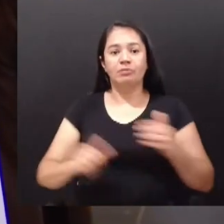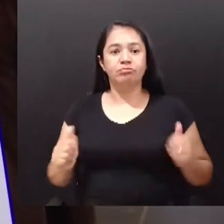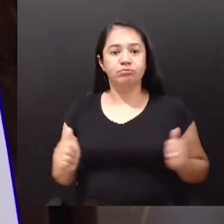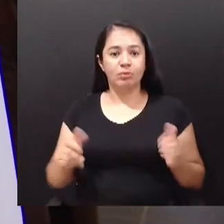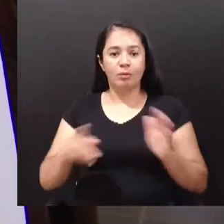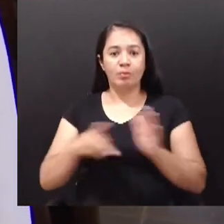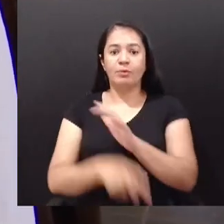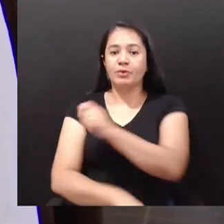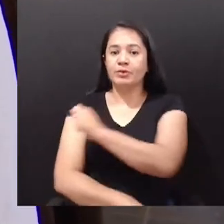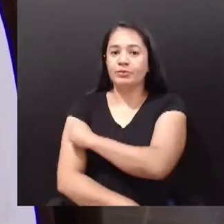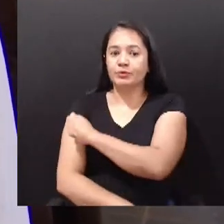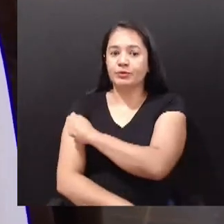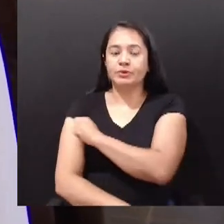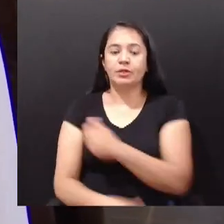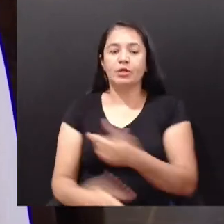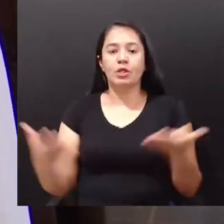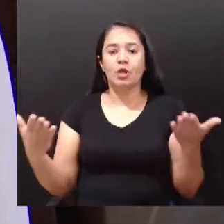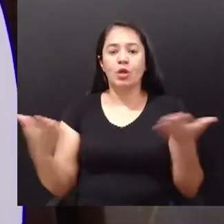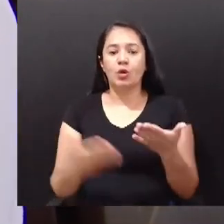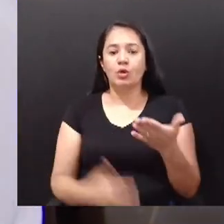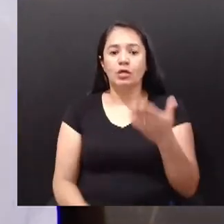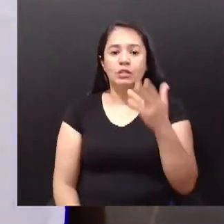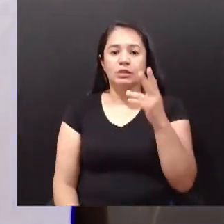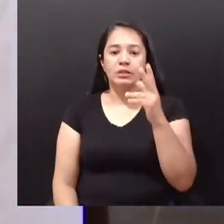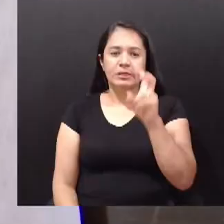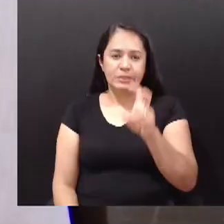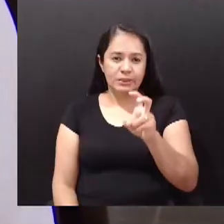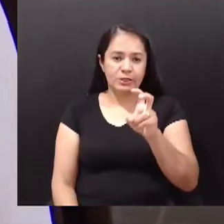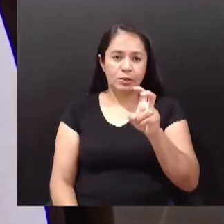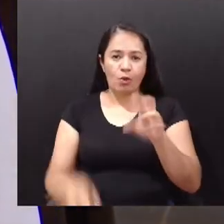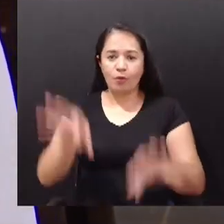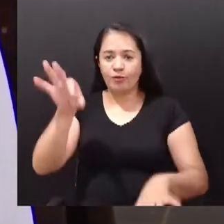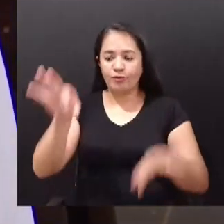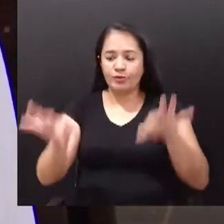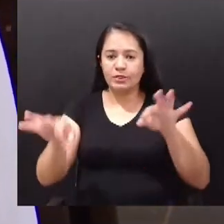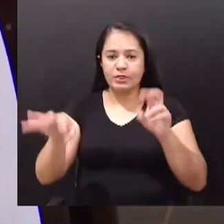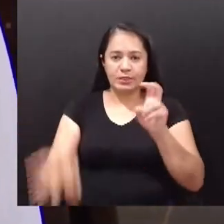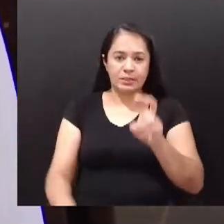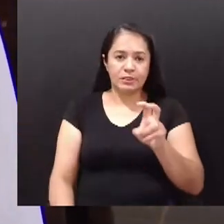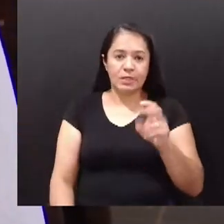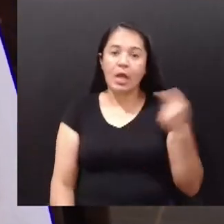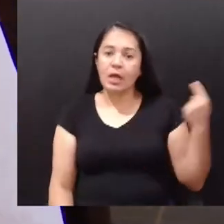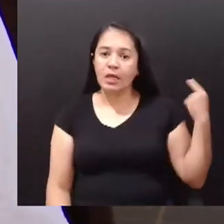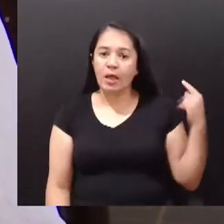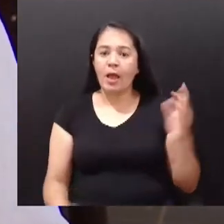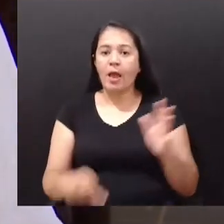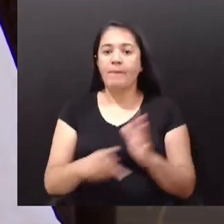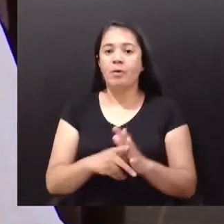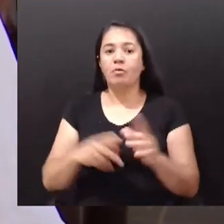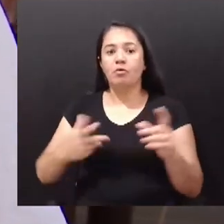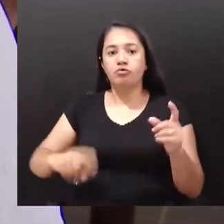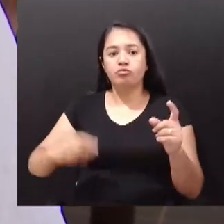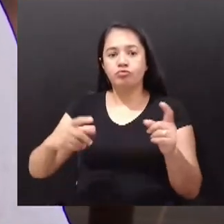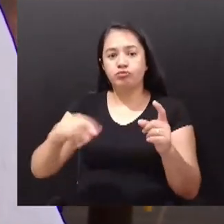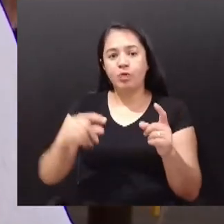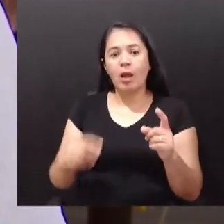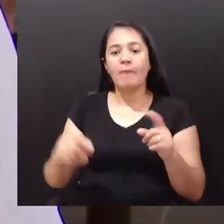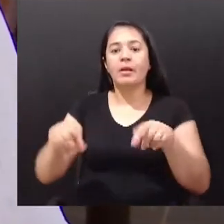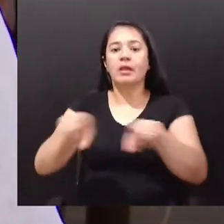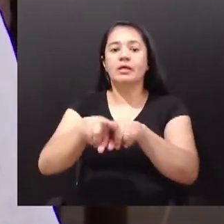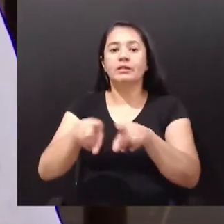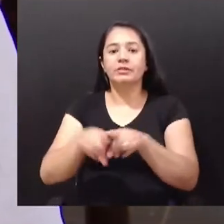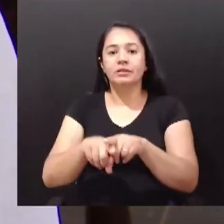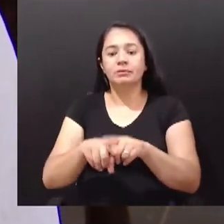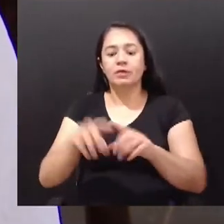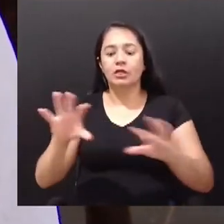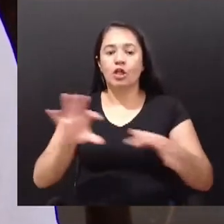são 5 oficinas que estão acontecendo. Essa daqui atrás, por exemplo, é de capoeira, a outra é de assemblagens, conexões com